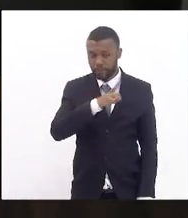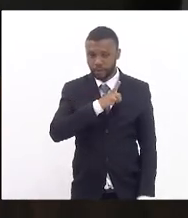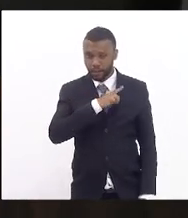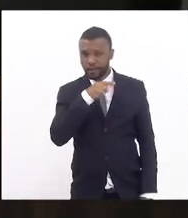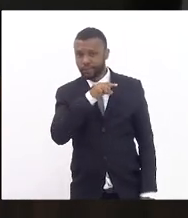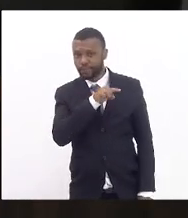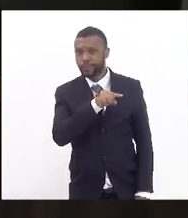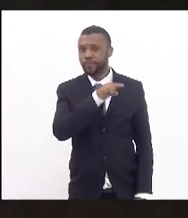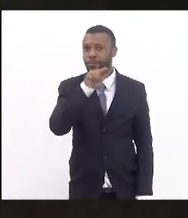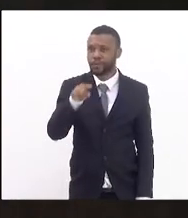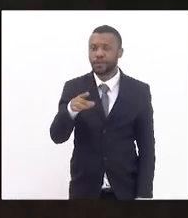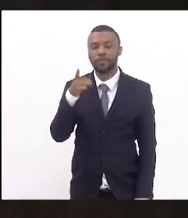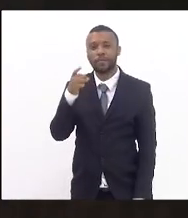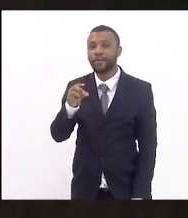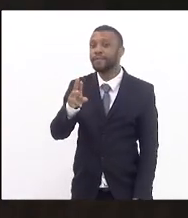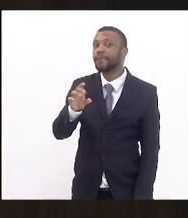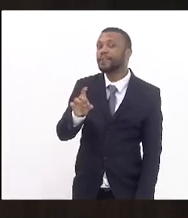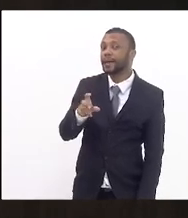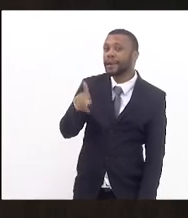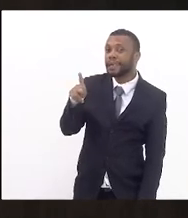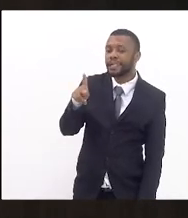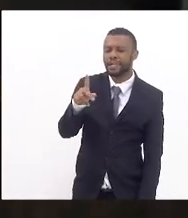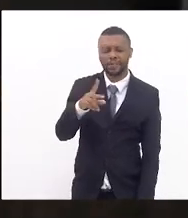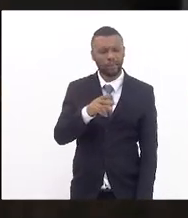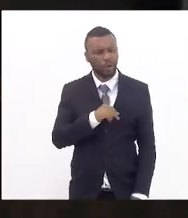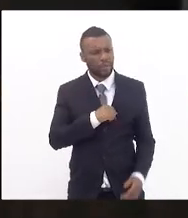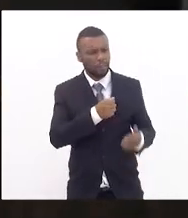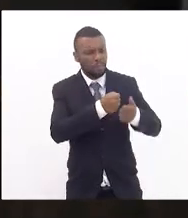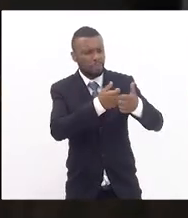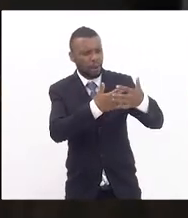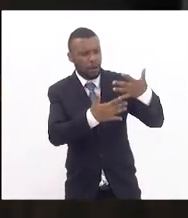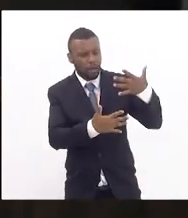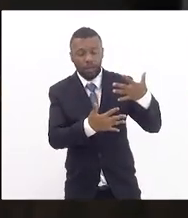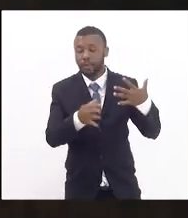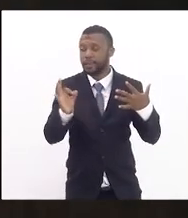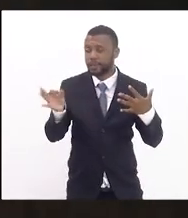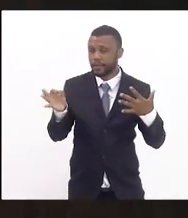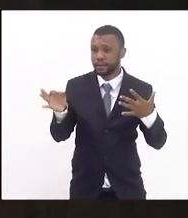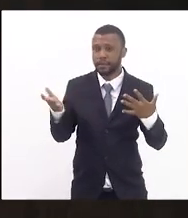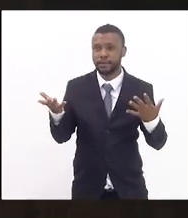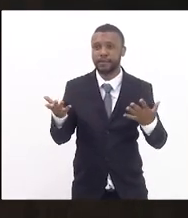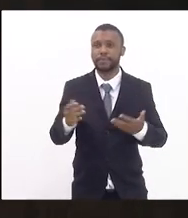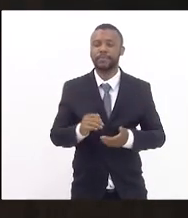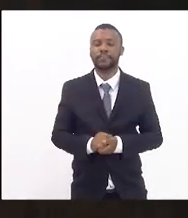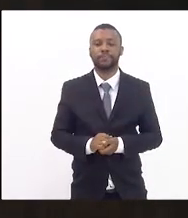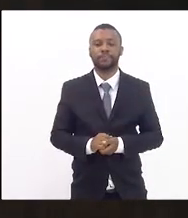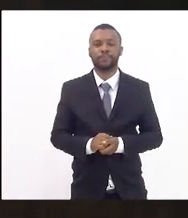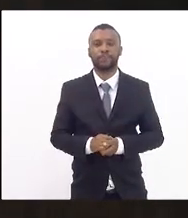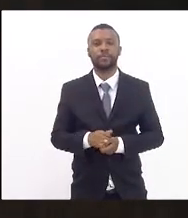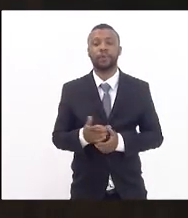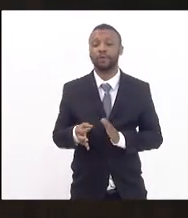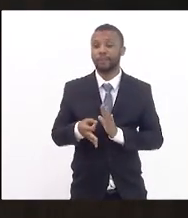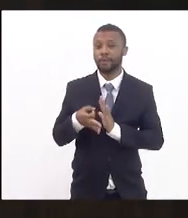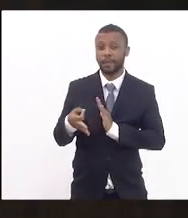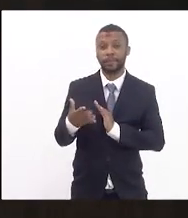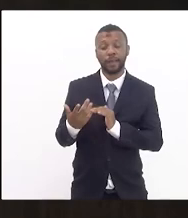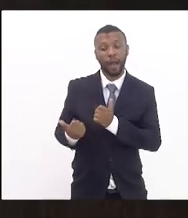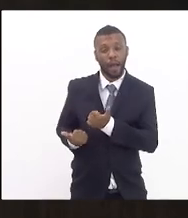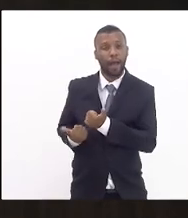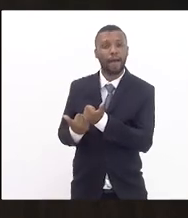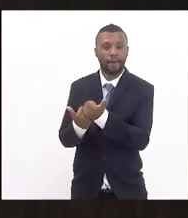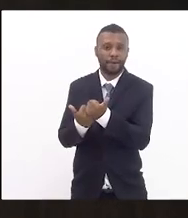Valdé Carneiro. Tem isso tudo na minha frente. Pela ordem, sim. Então, o parecer é favorável,